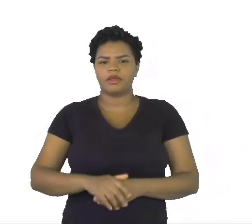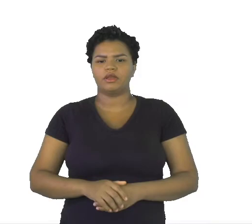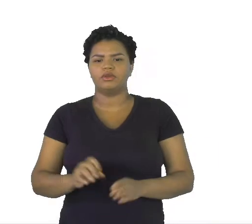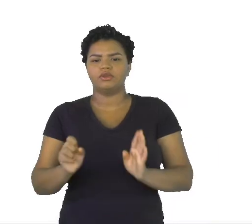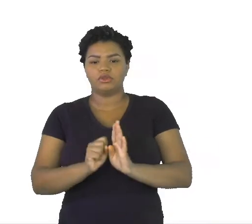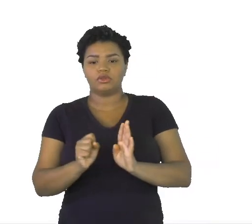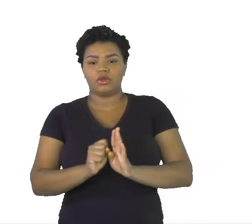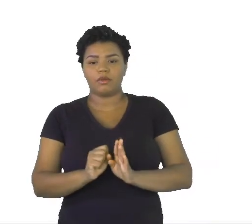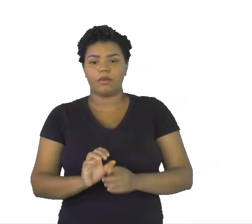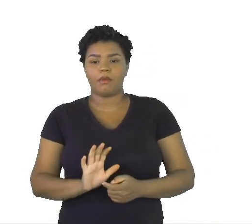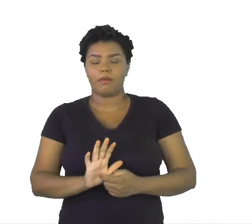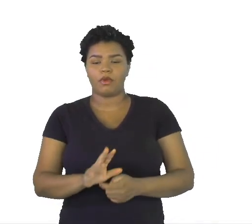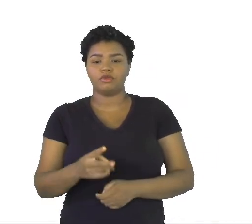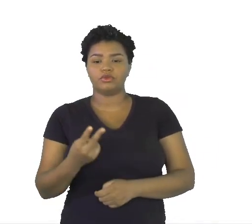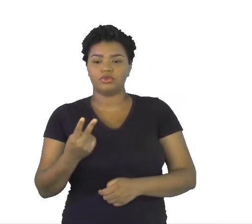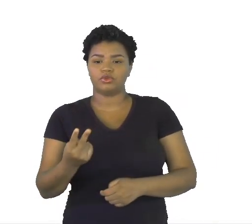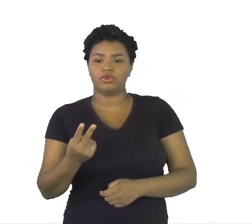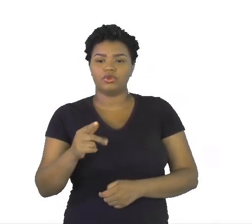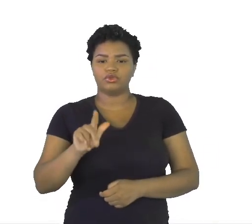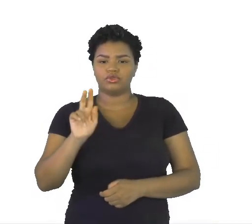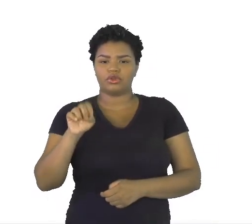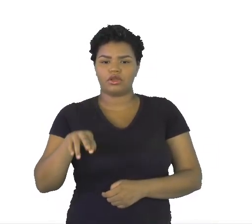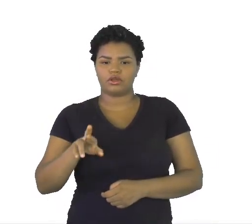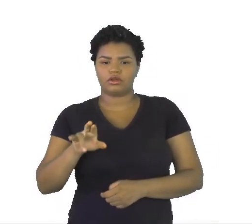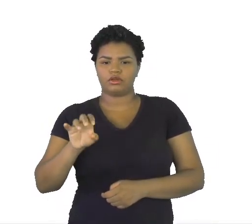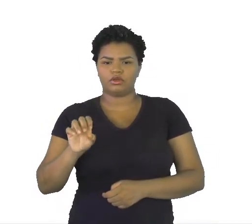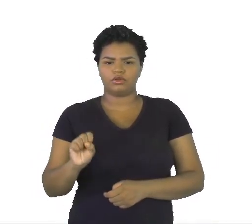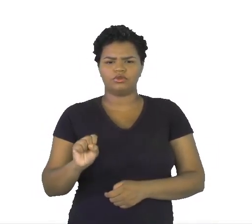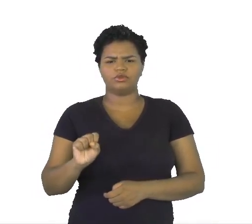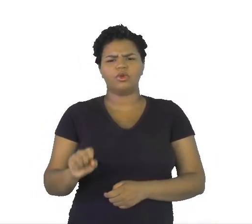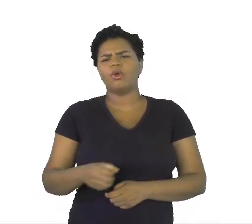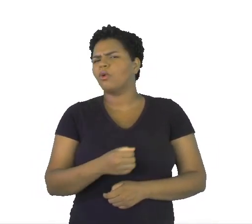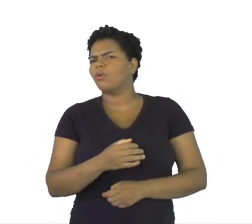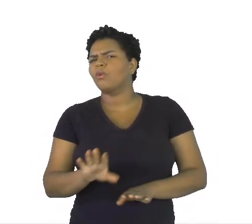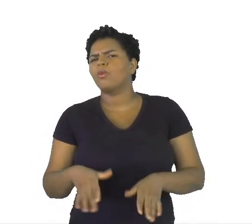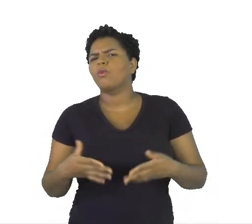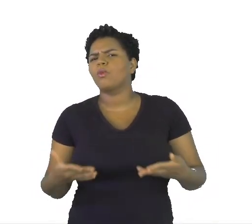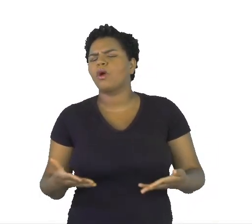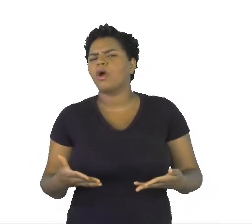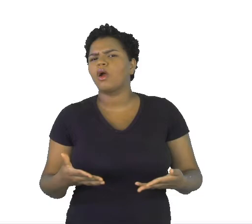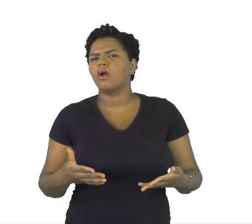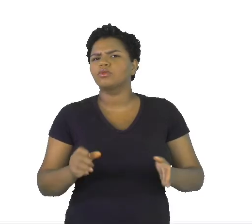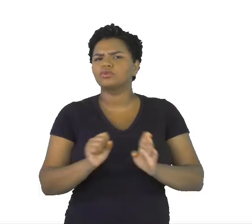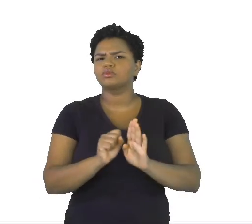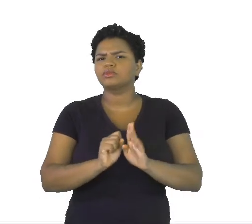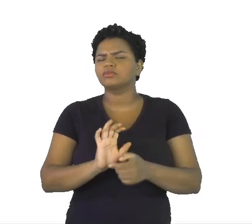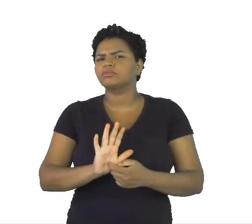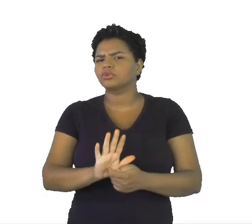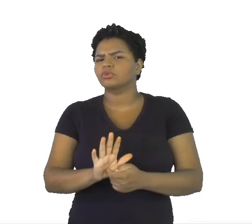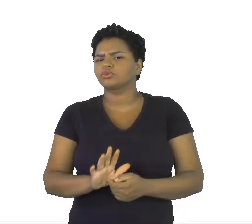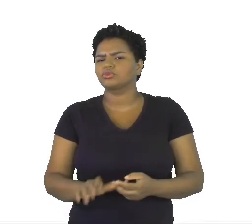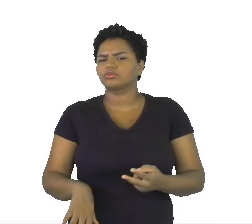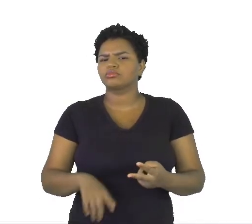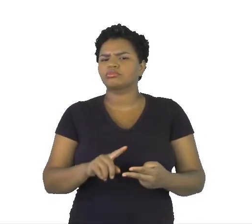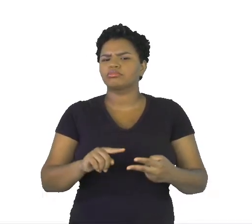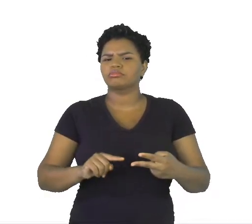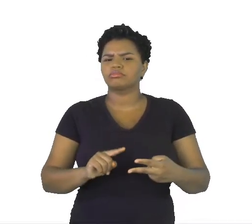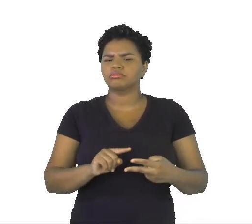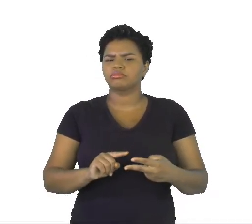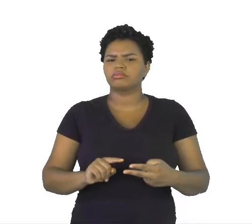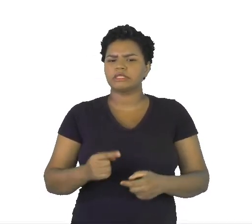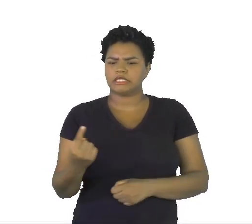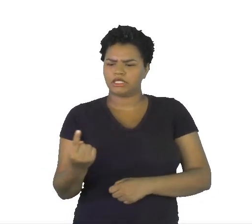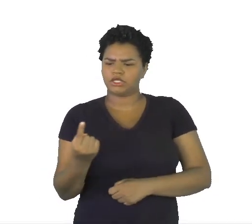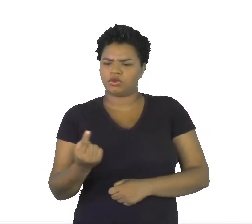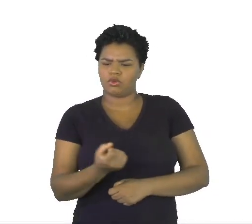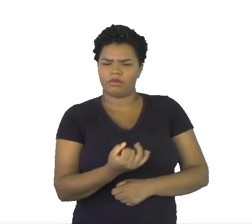apresentam dois gêneros. Quais são eles? Quais são os dois gêneros que o substantivo apresentam? Letra A, singular e